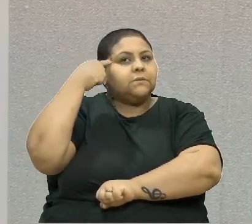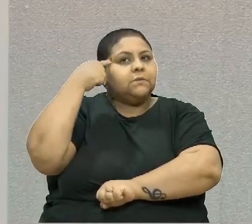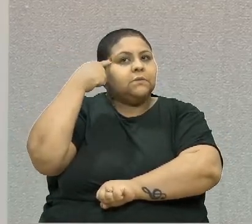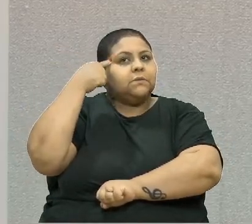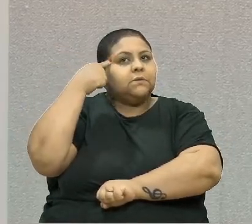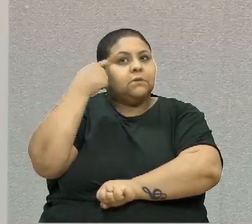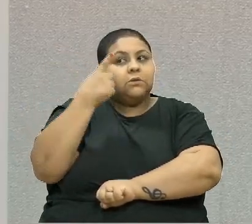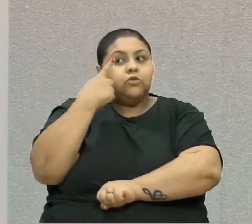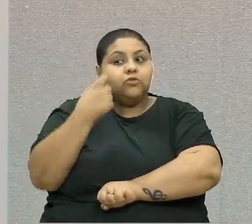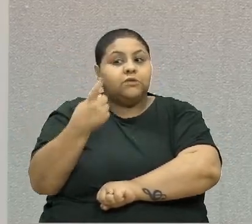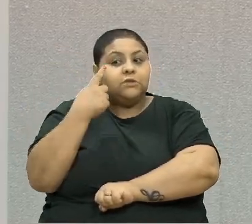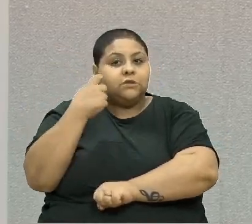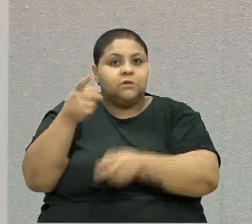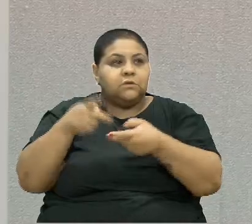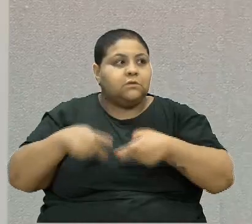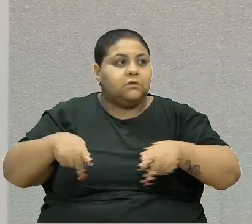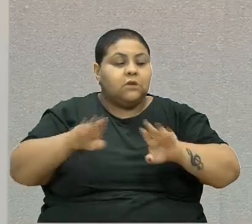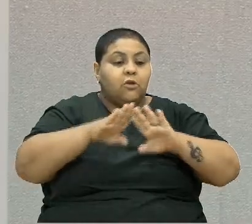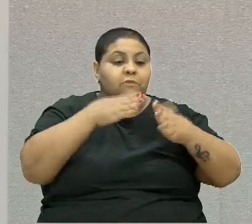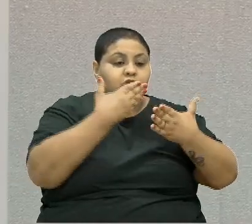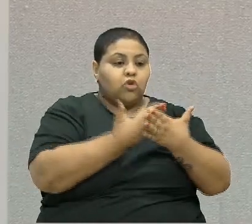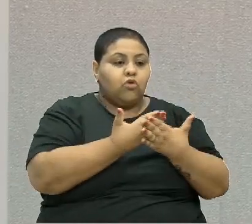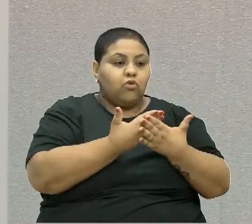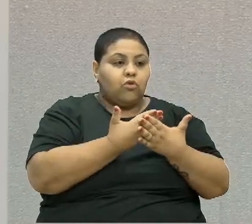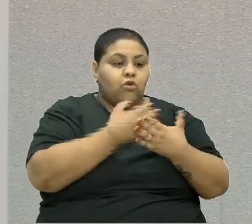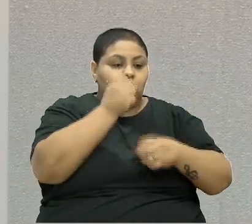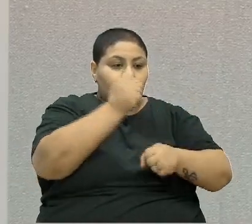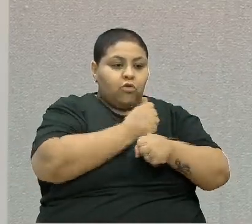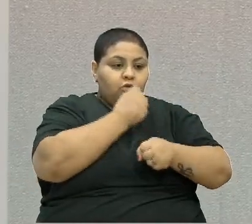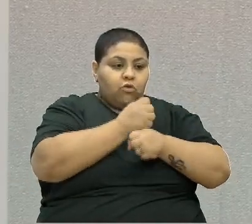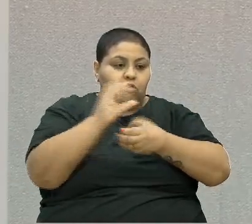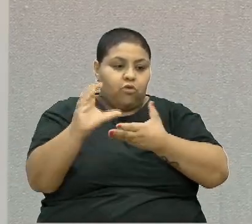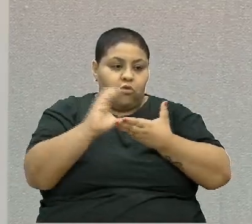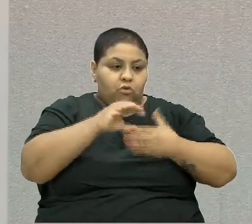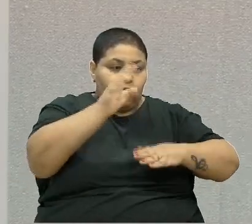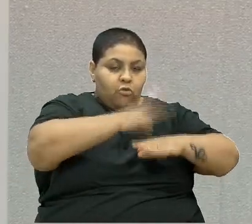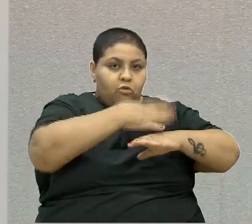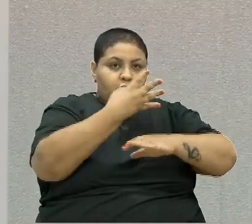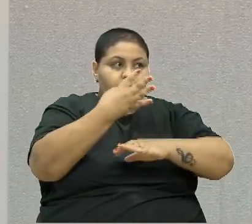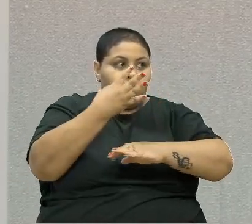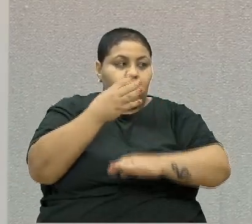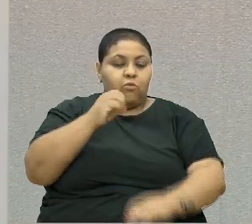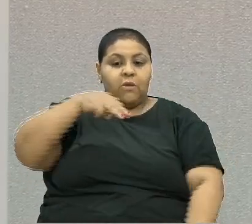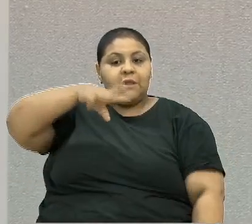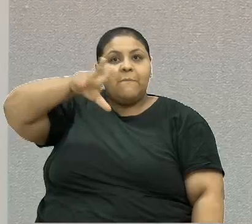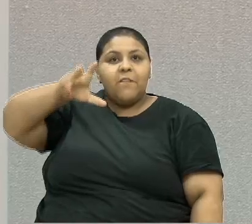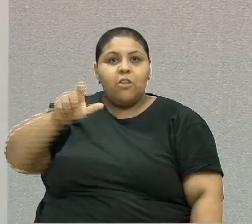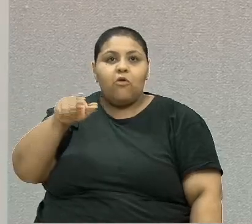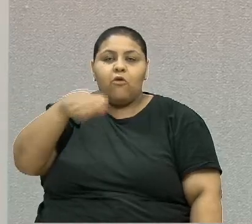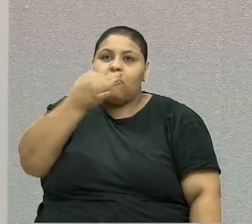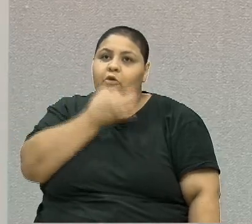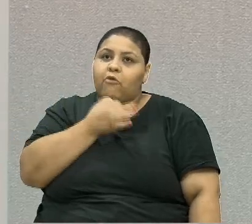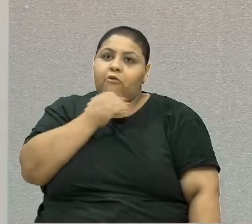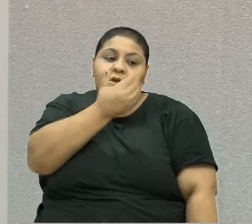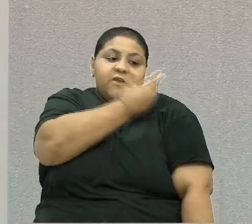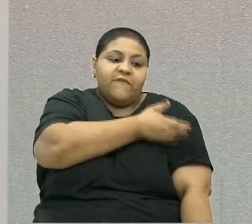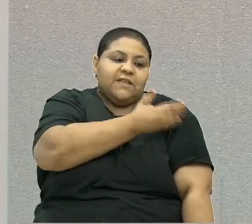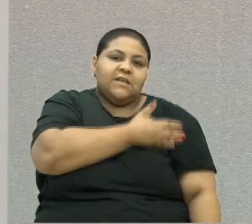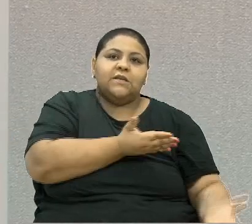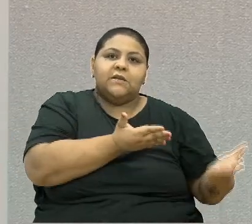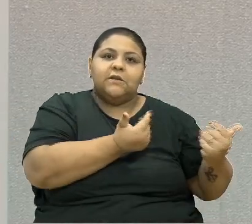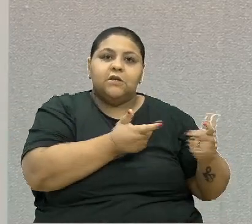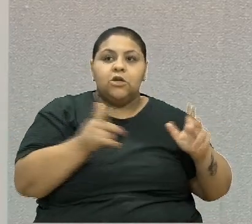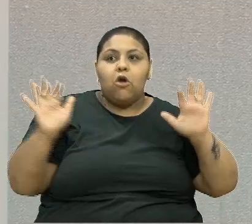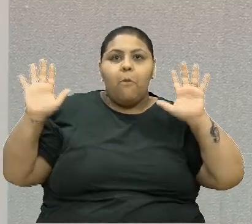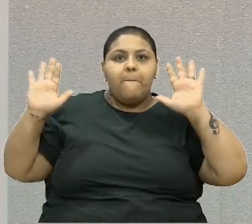é de interesse público, nem uma escola pública, uma reforma, um investimento de mais de 40 milhões de reais em Caxias, que vai treinar jovens, mão de